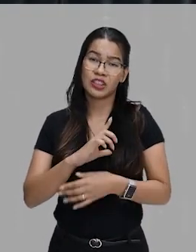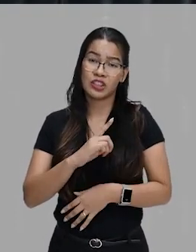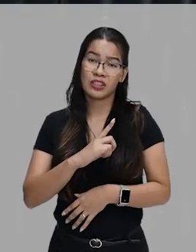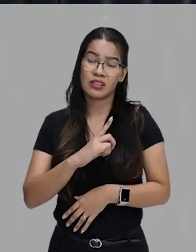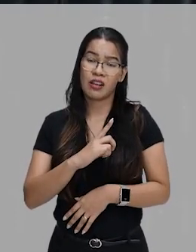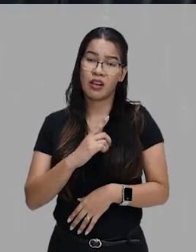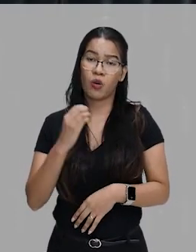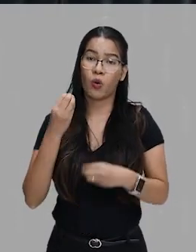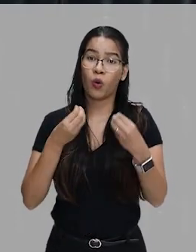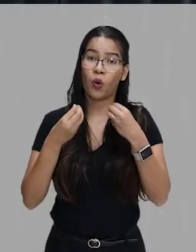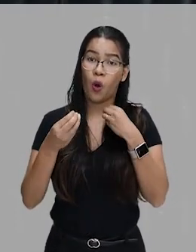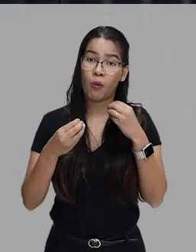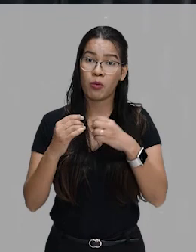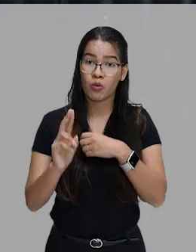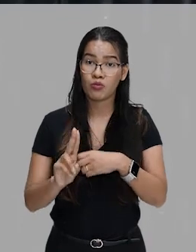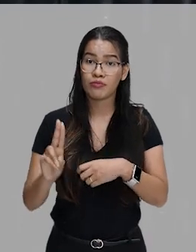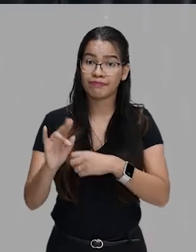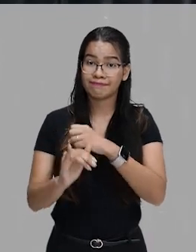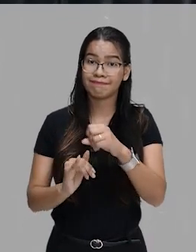rede. E hoje,